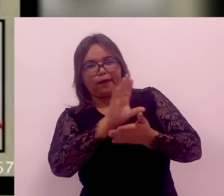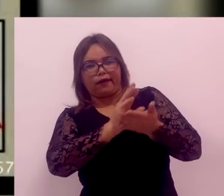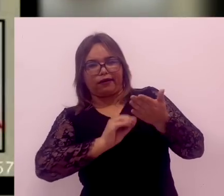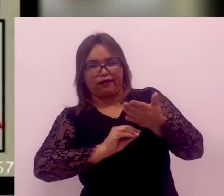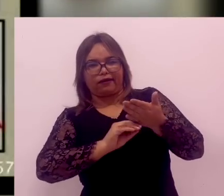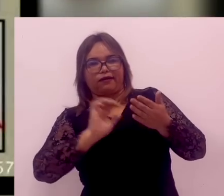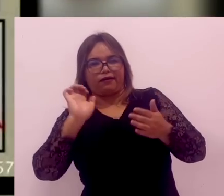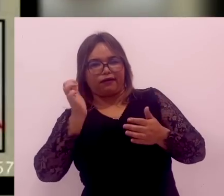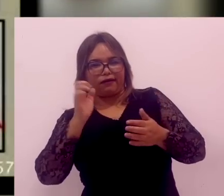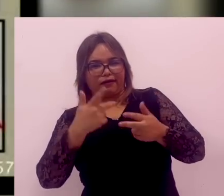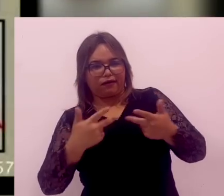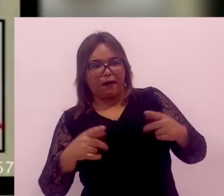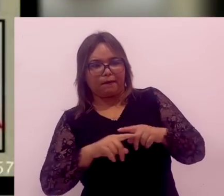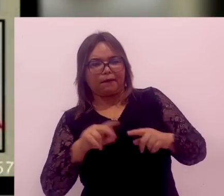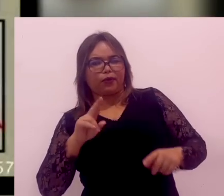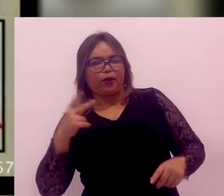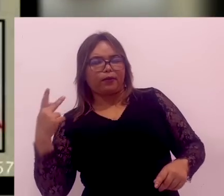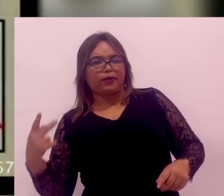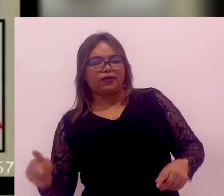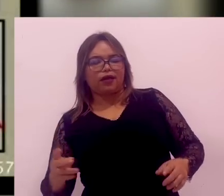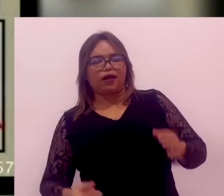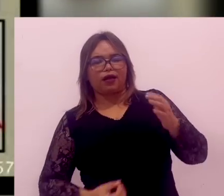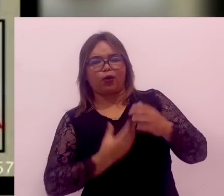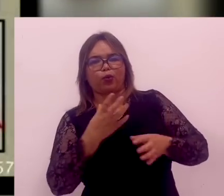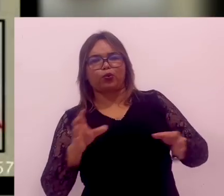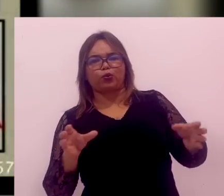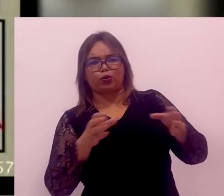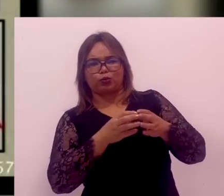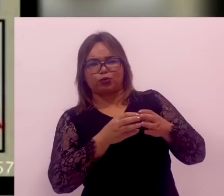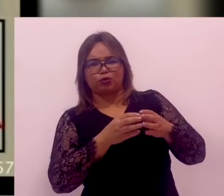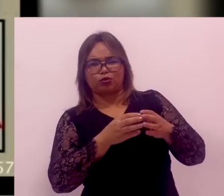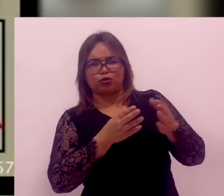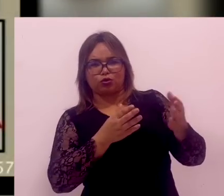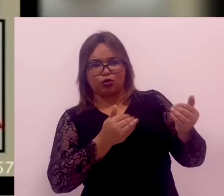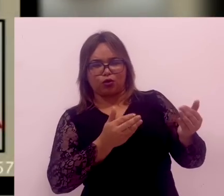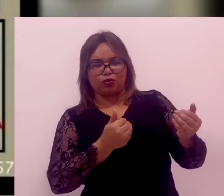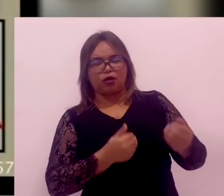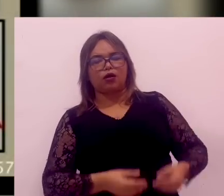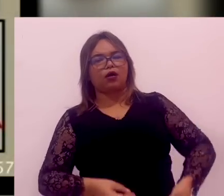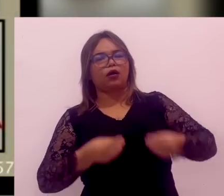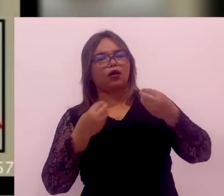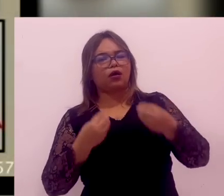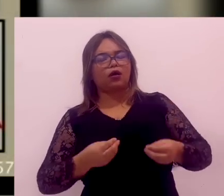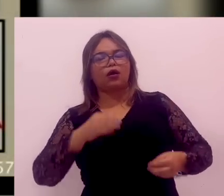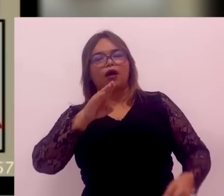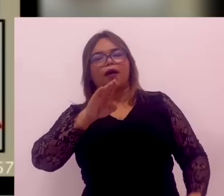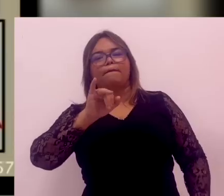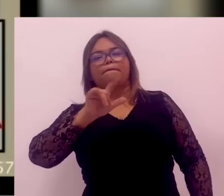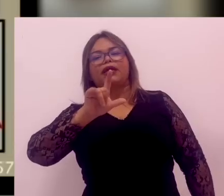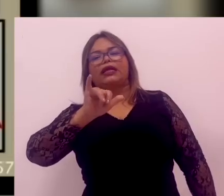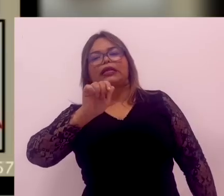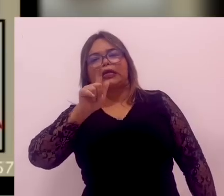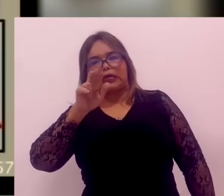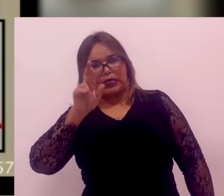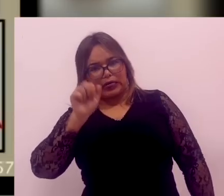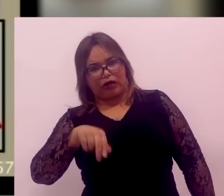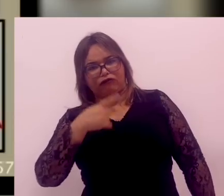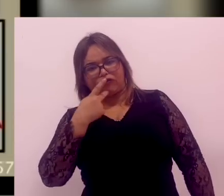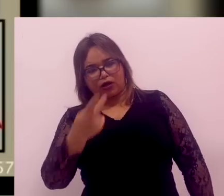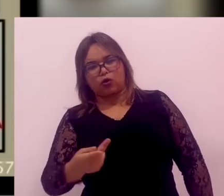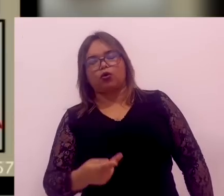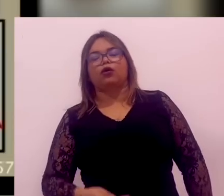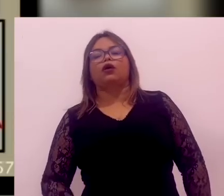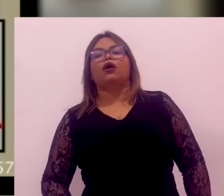fascinante que Billy Graham disse que os Demolay são a elite dos jovens deste mundo? Uma declaração fascinante. Os Cavaleiros